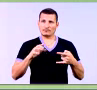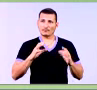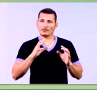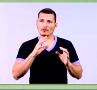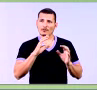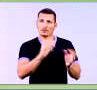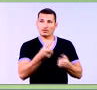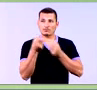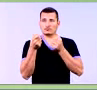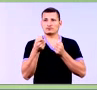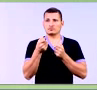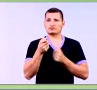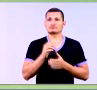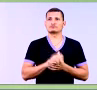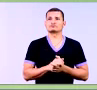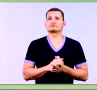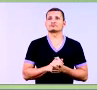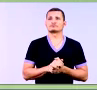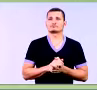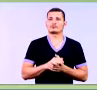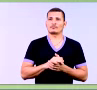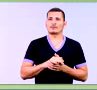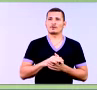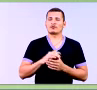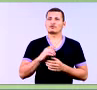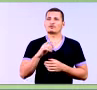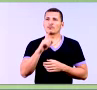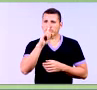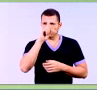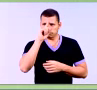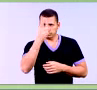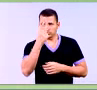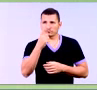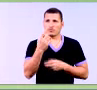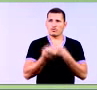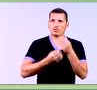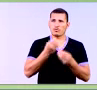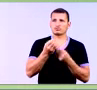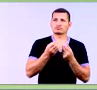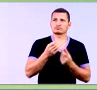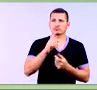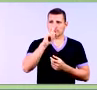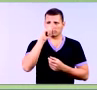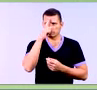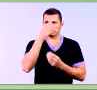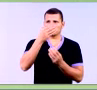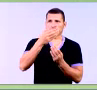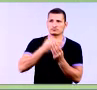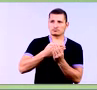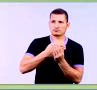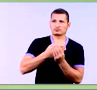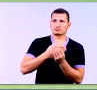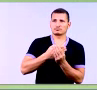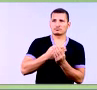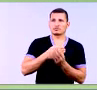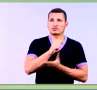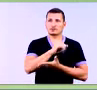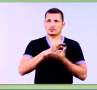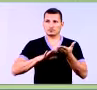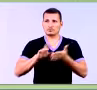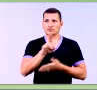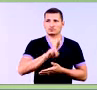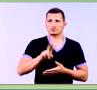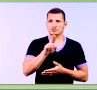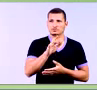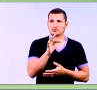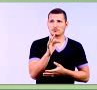Outro item que nós vimos foi a criação, como criar um arquivo texto utilizando File Input Contents. File,